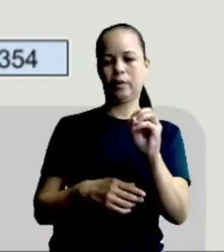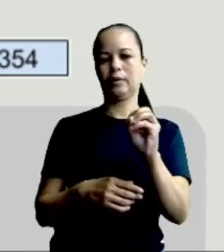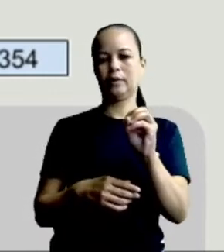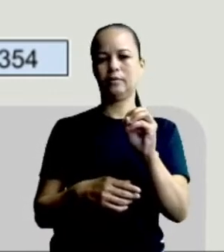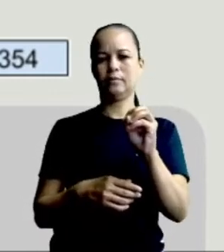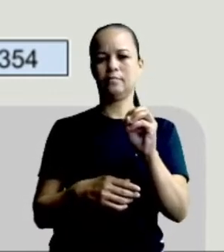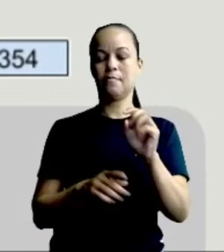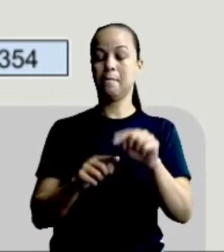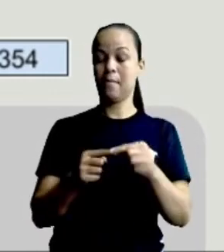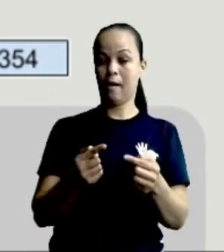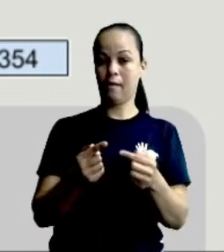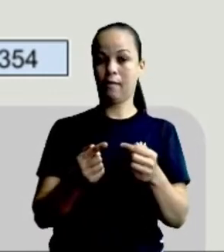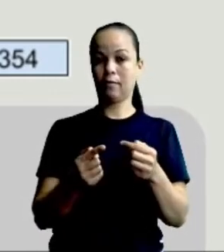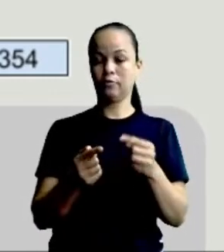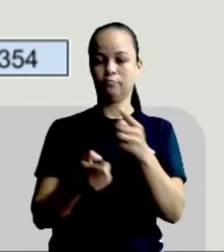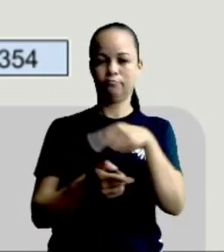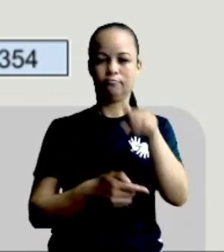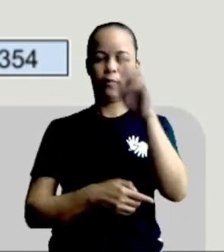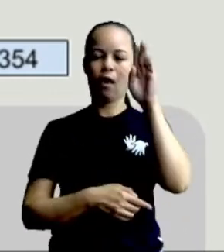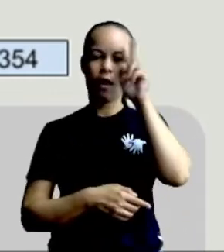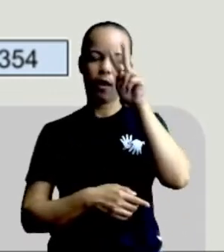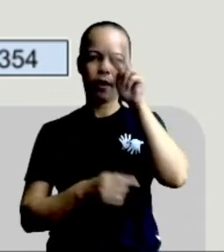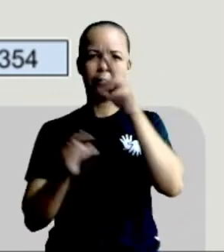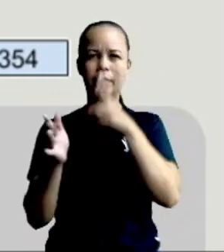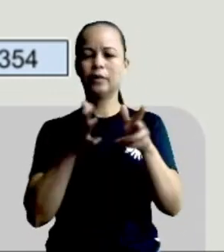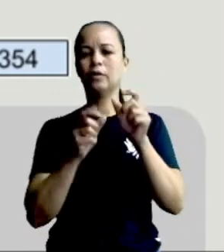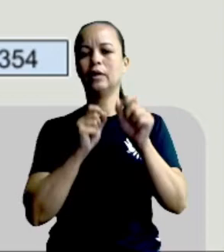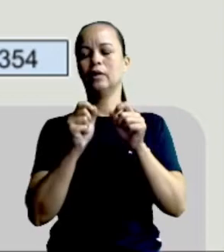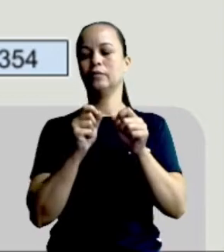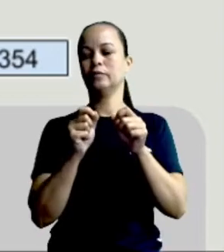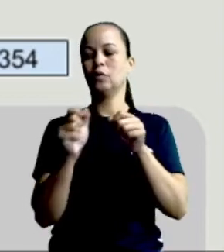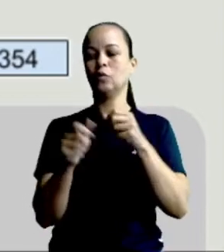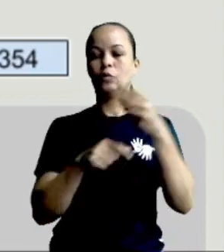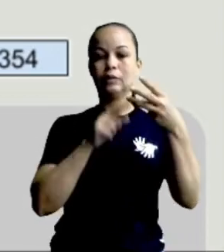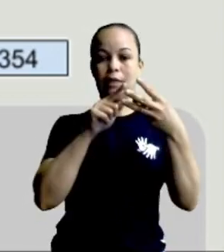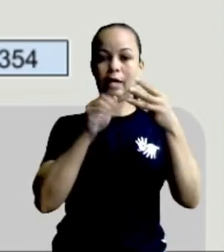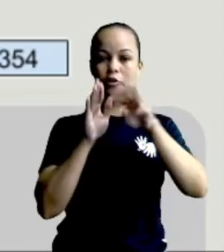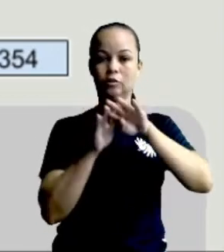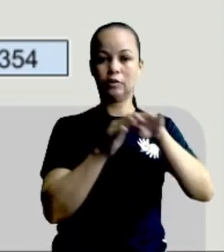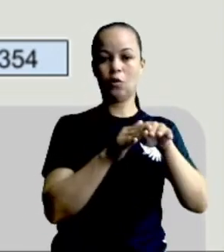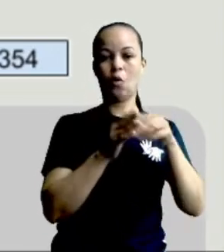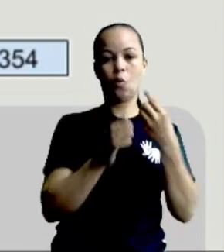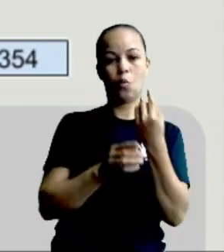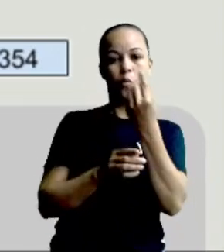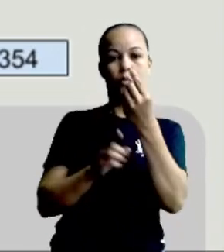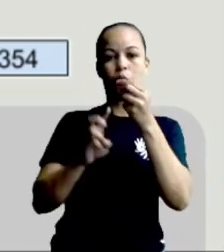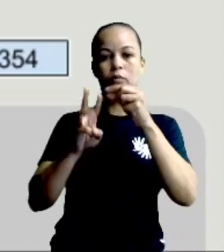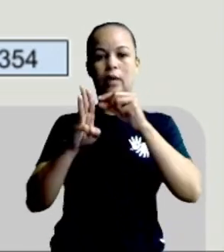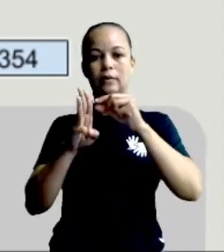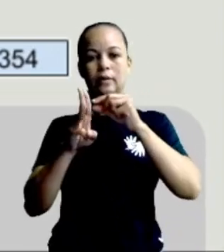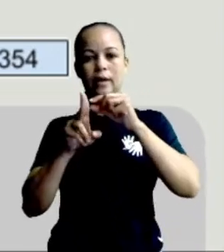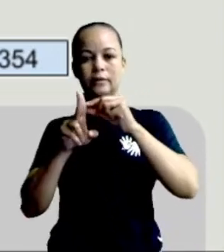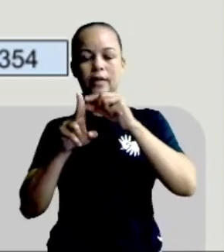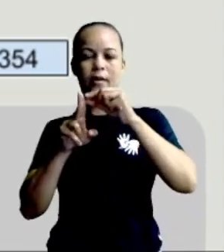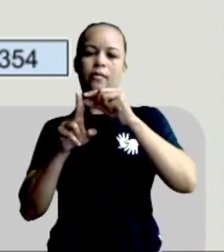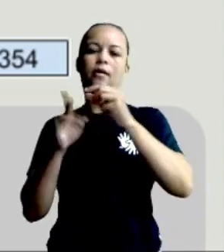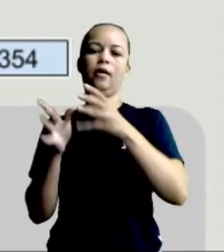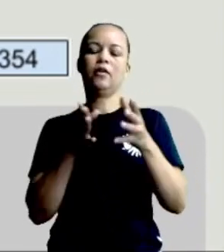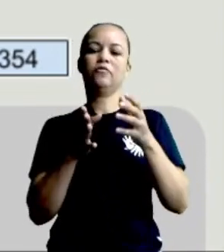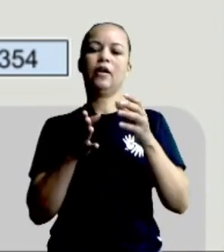eu escolho o 3 na centena e coloco o 1 na dezena, vai sobrar quem aí para ir para a unidade? 2, 4 e